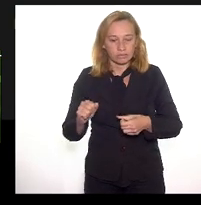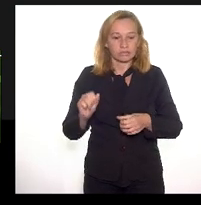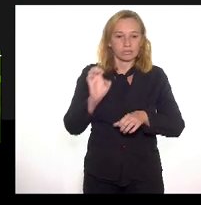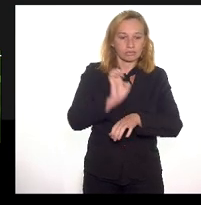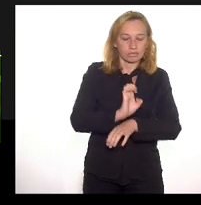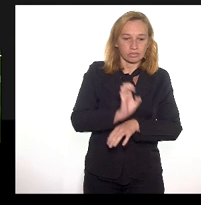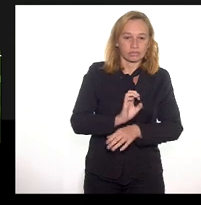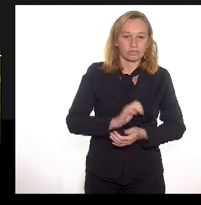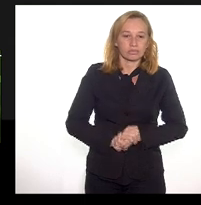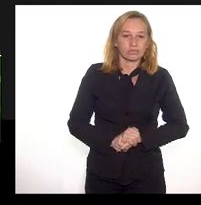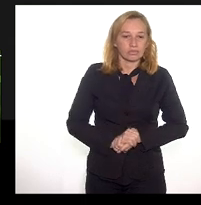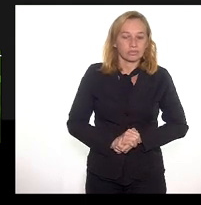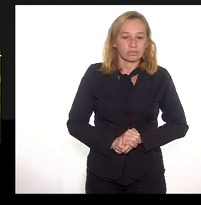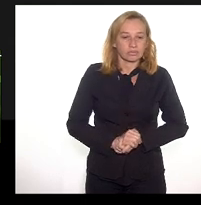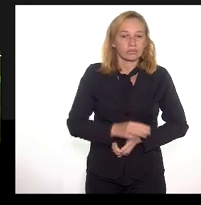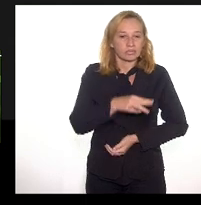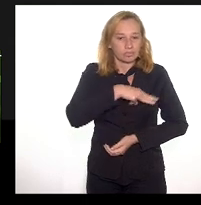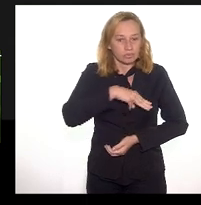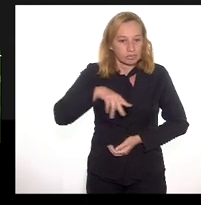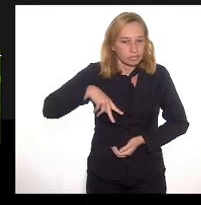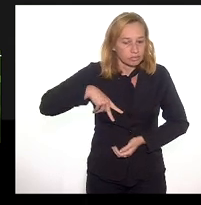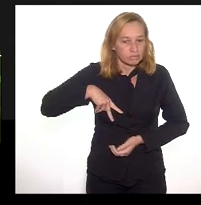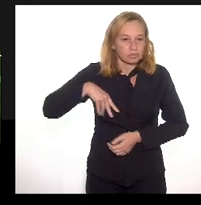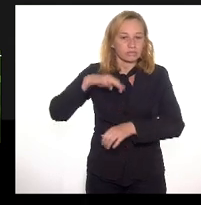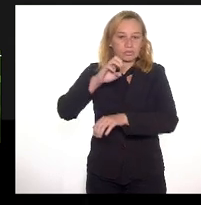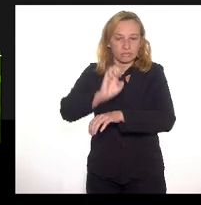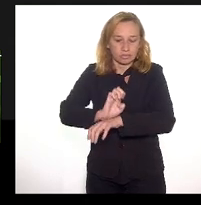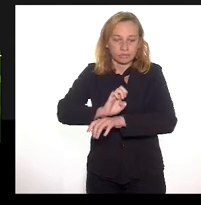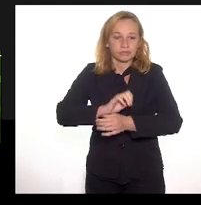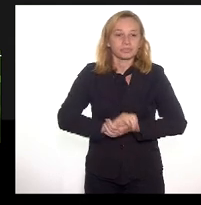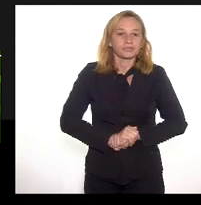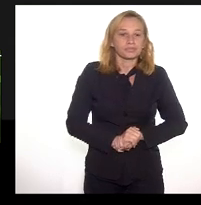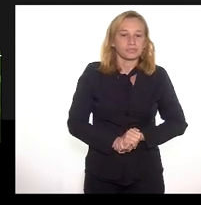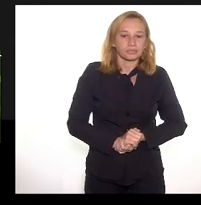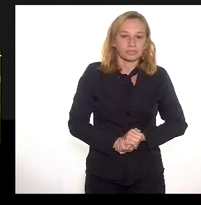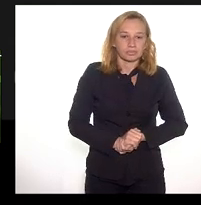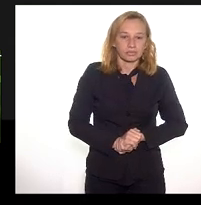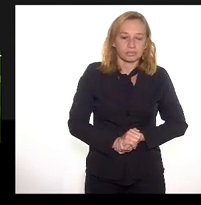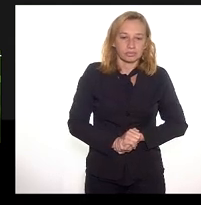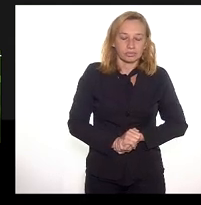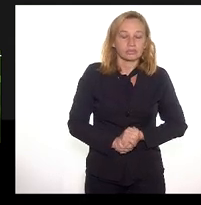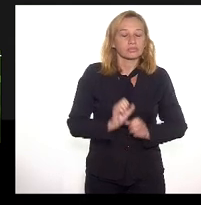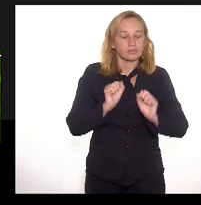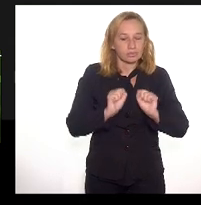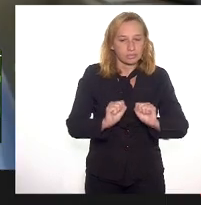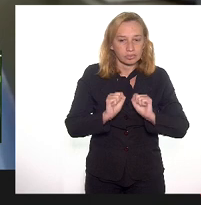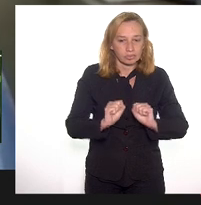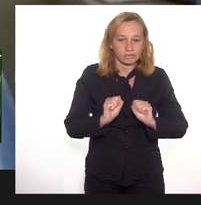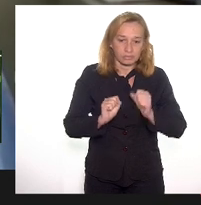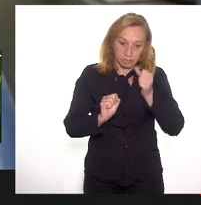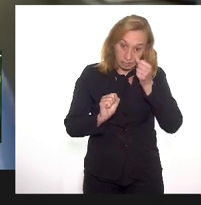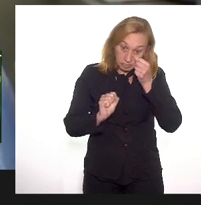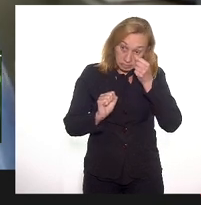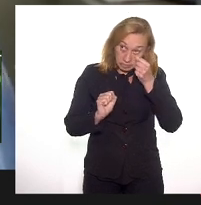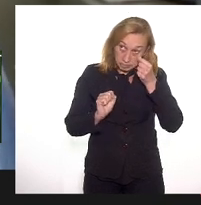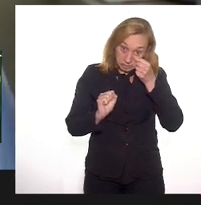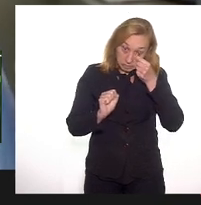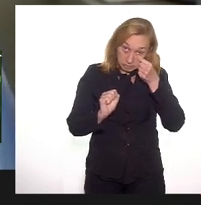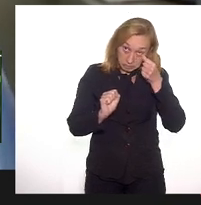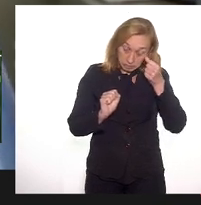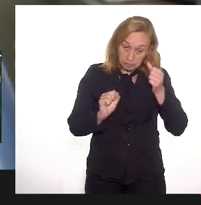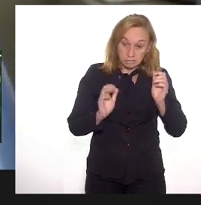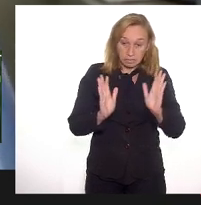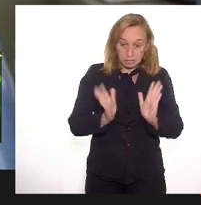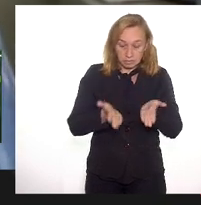e alguém aí, Ministério Público Estadual, que de posse da exposição de